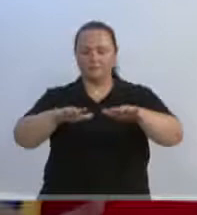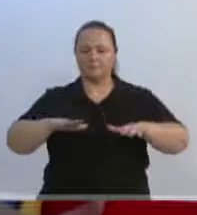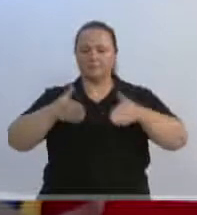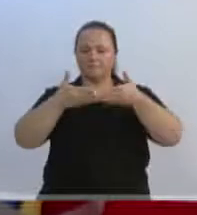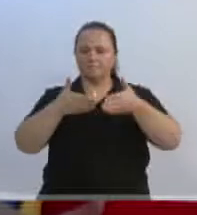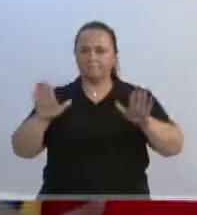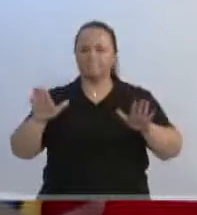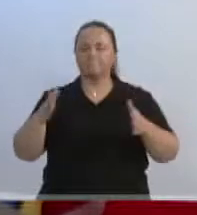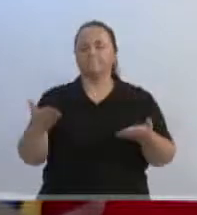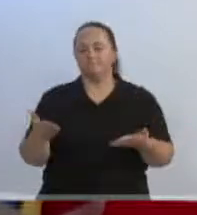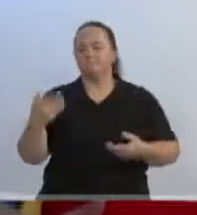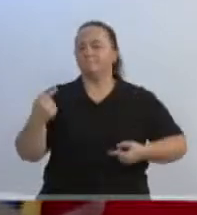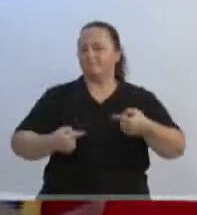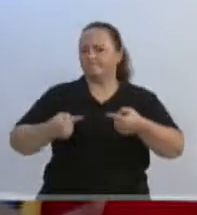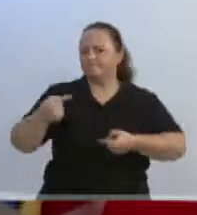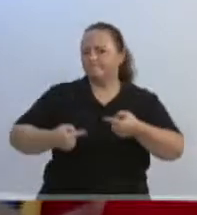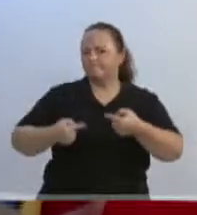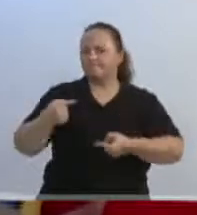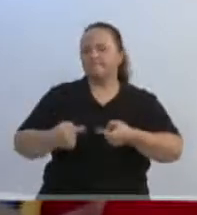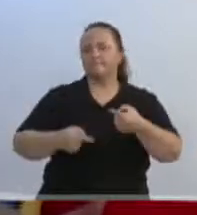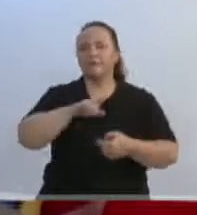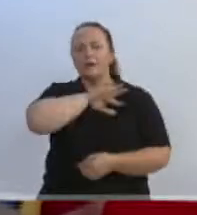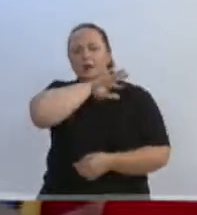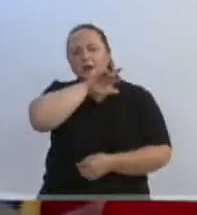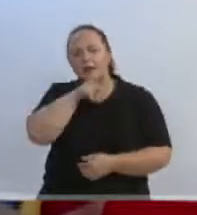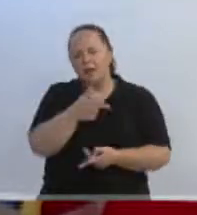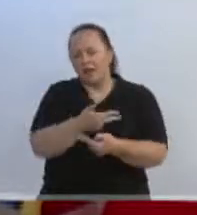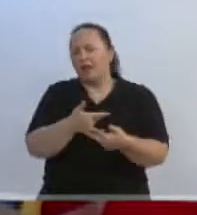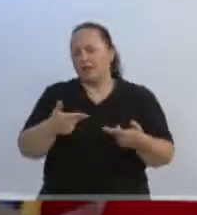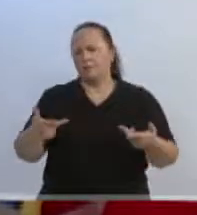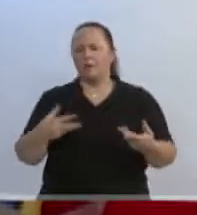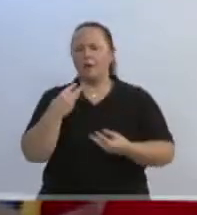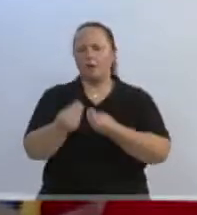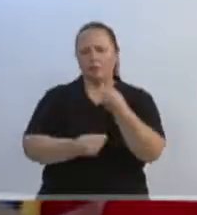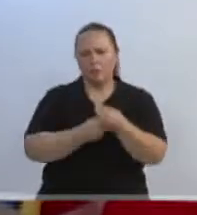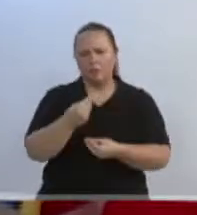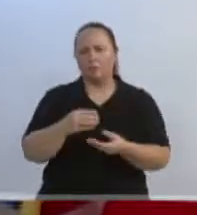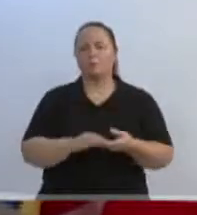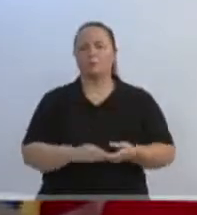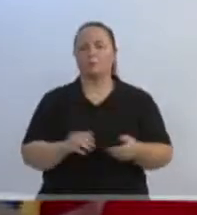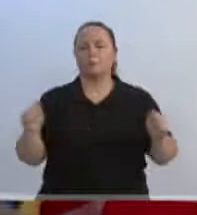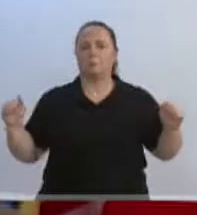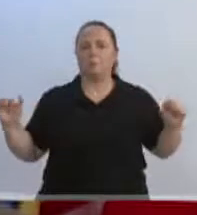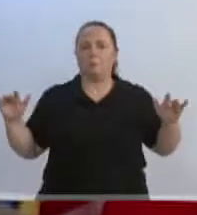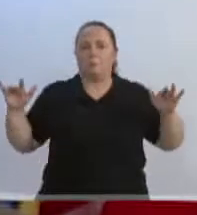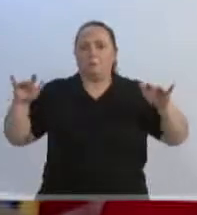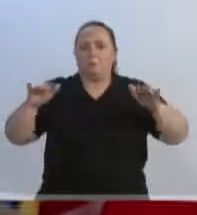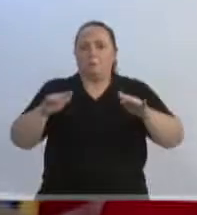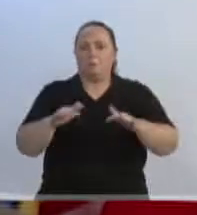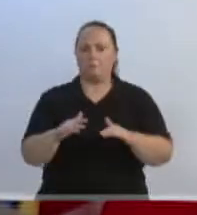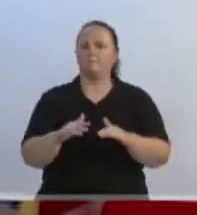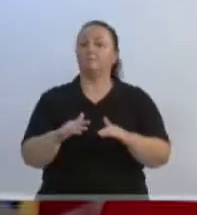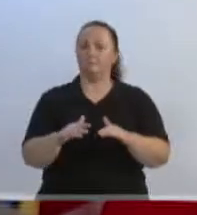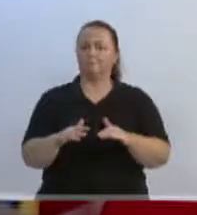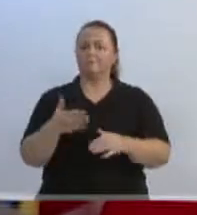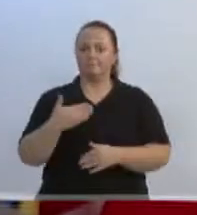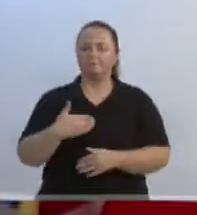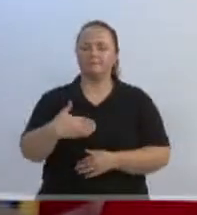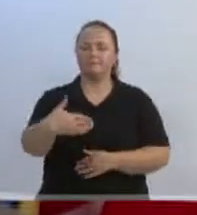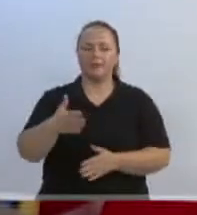discutir a causa animal bem estar animal nossa cidade foi muito prestigiada e ainda alguns encaminhamentos